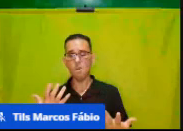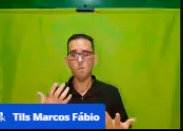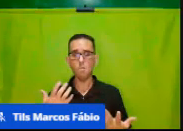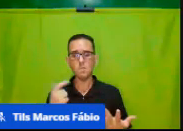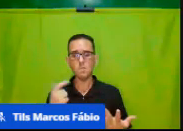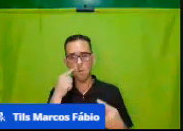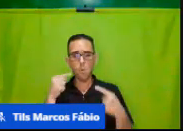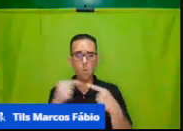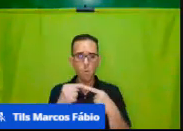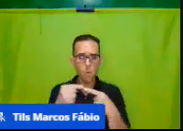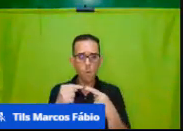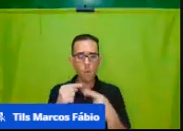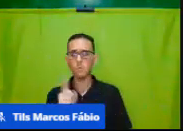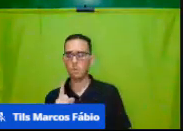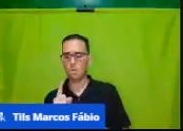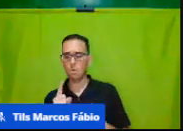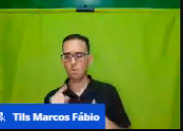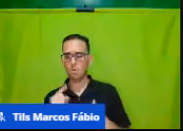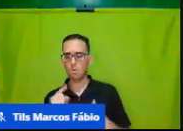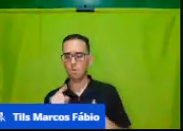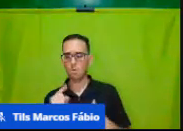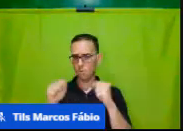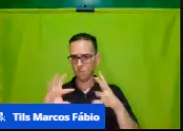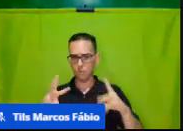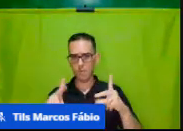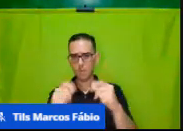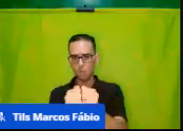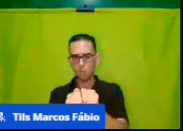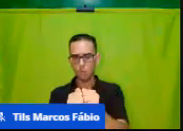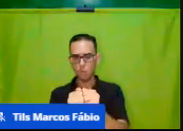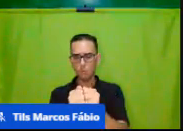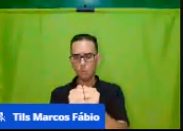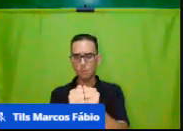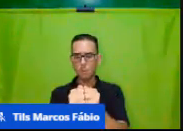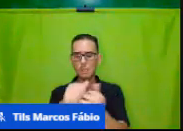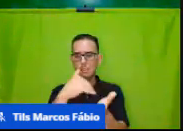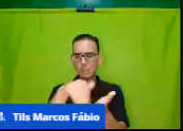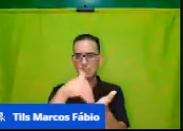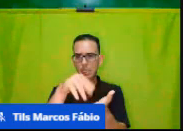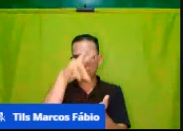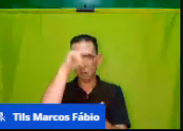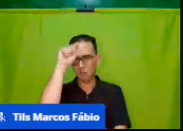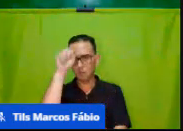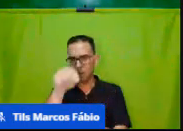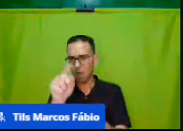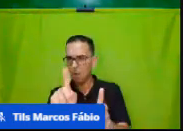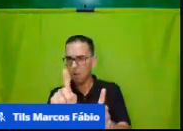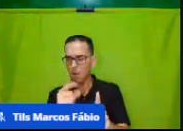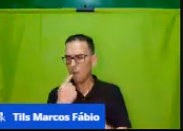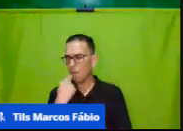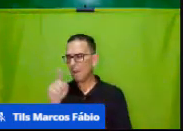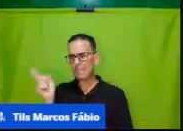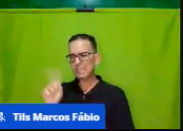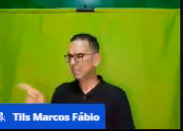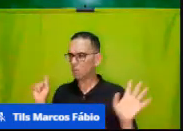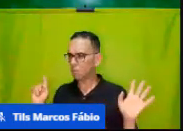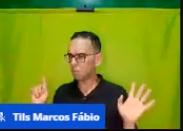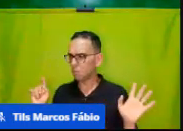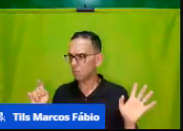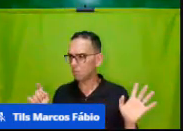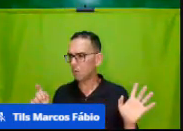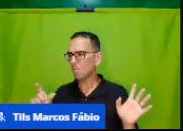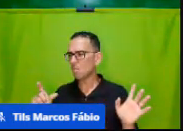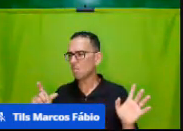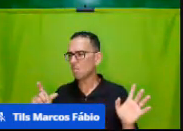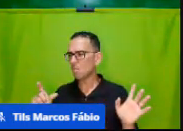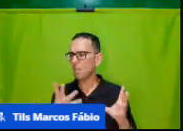concordaria ou não com um caderno para toda a REME, eu falei que não, eu marquei que não, na opção não, né, e tem vários motivos